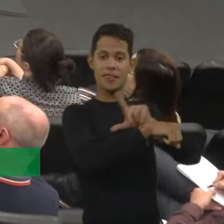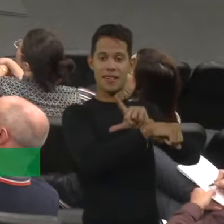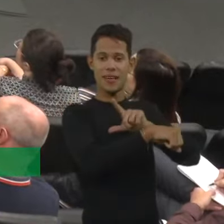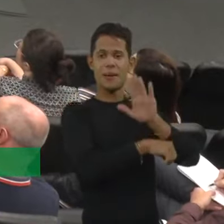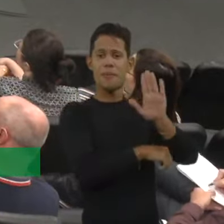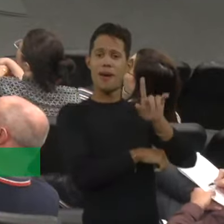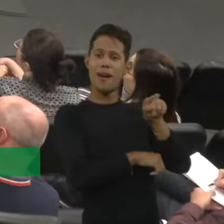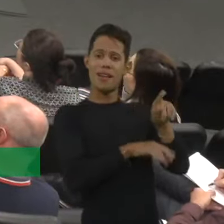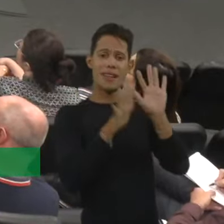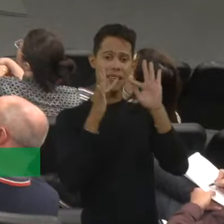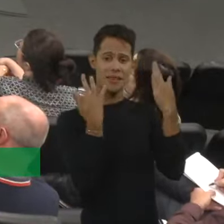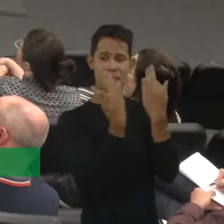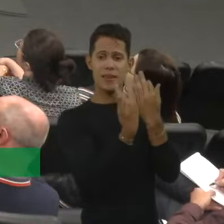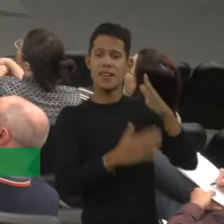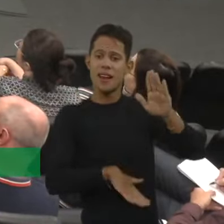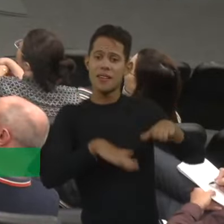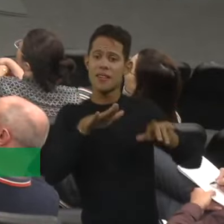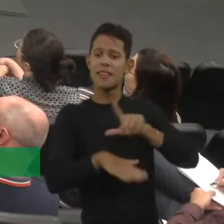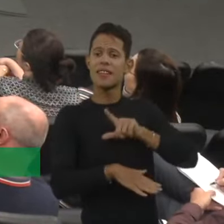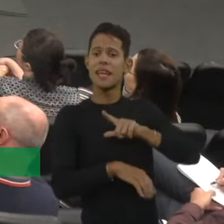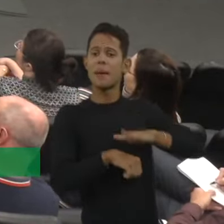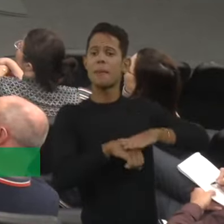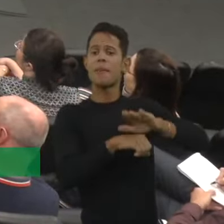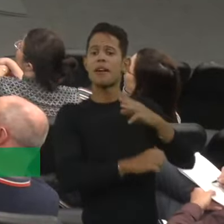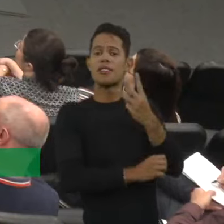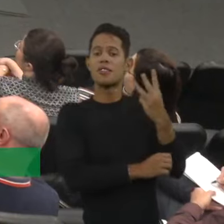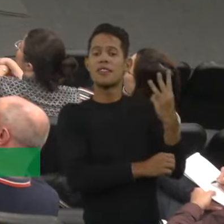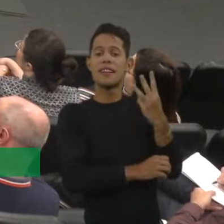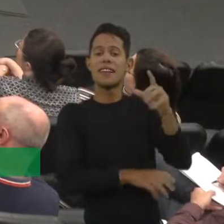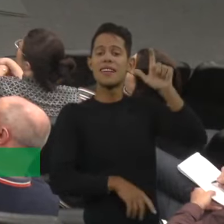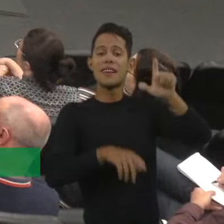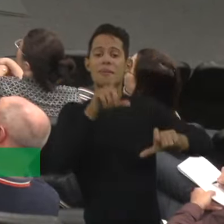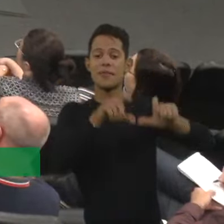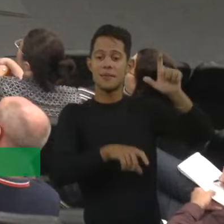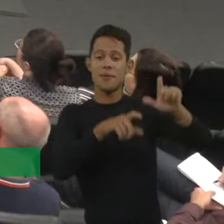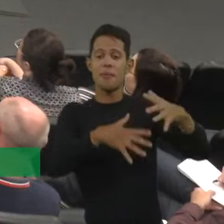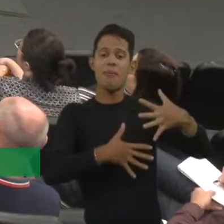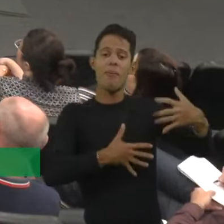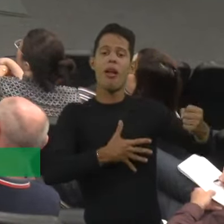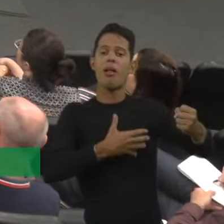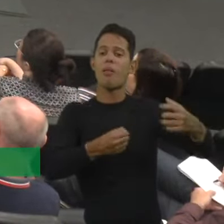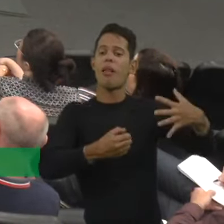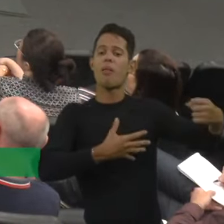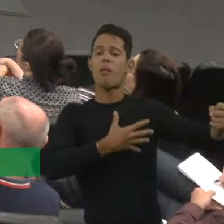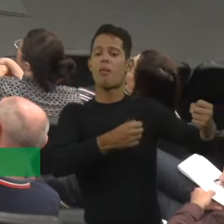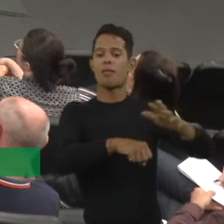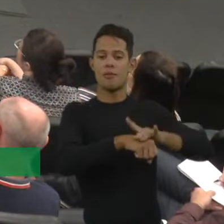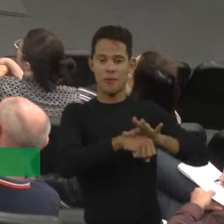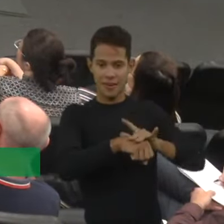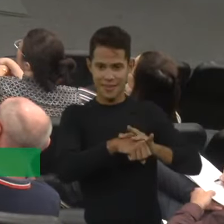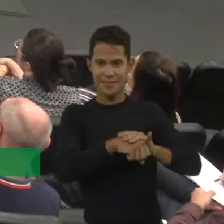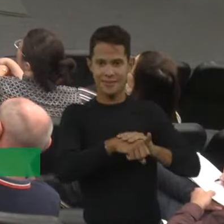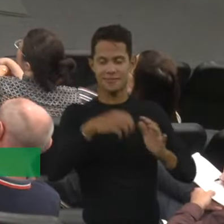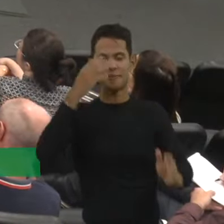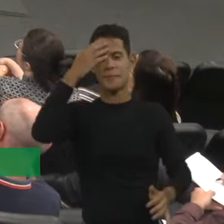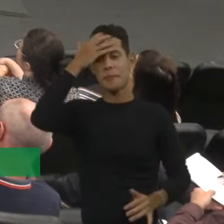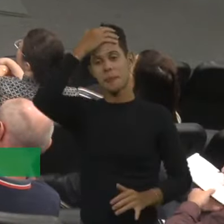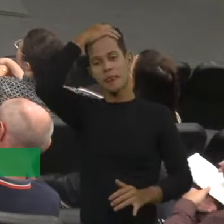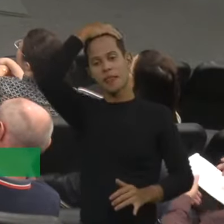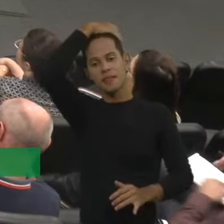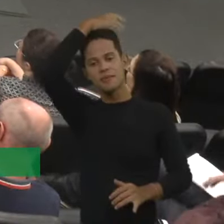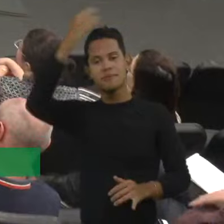pessoas acometidas. Então, quer dizer, lá não é assim tão raro, né? E, para vocês terem uma ideia do problema